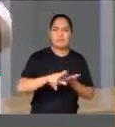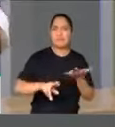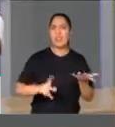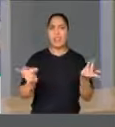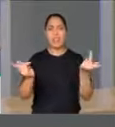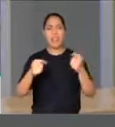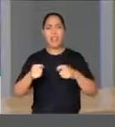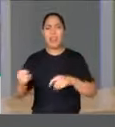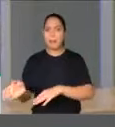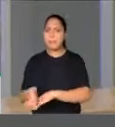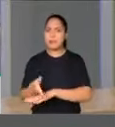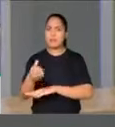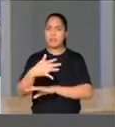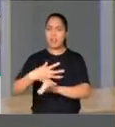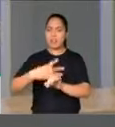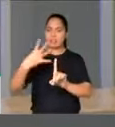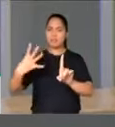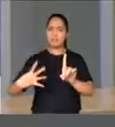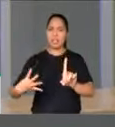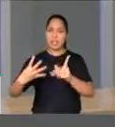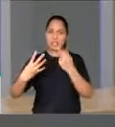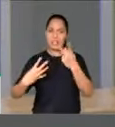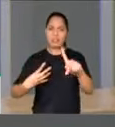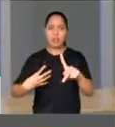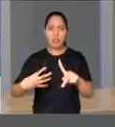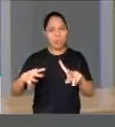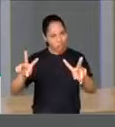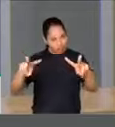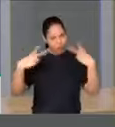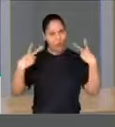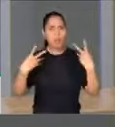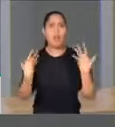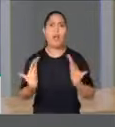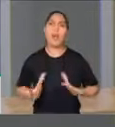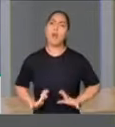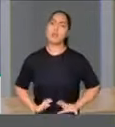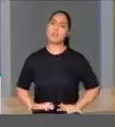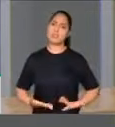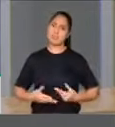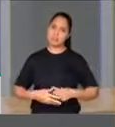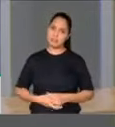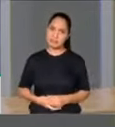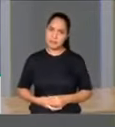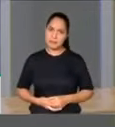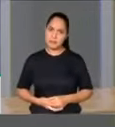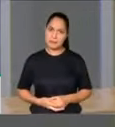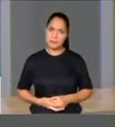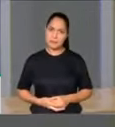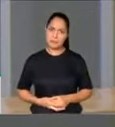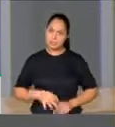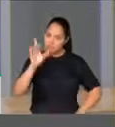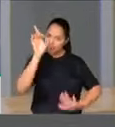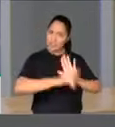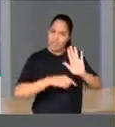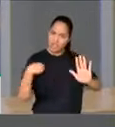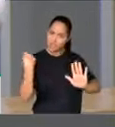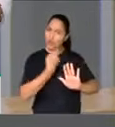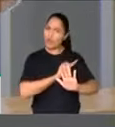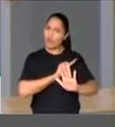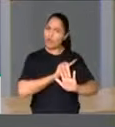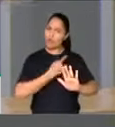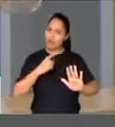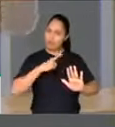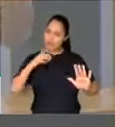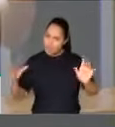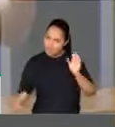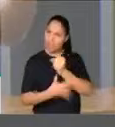mesa de vocês, olhem para nós. Nos deem aquilo que se tem direito. É aqui já